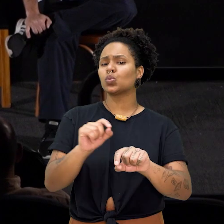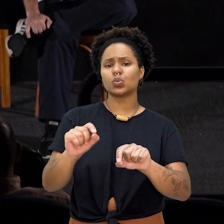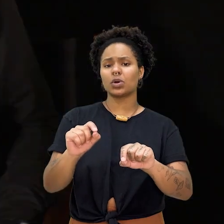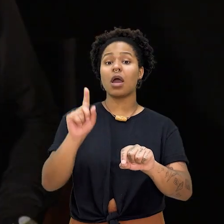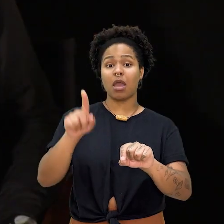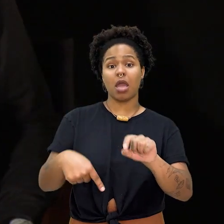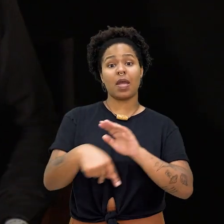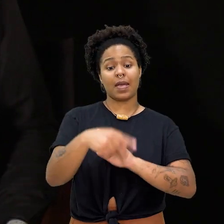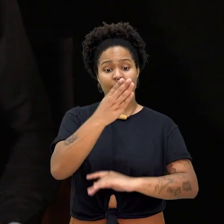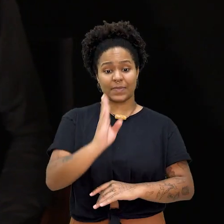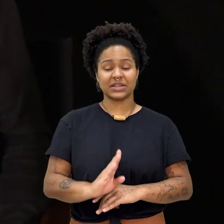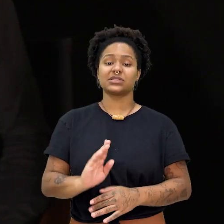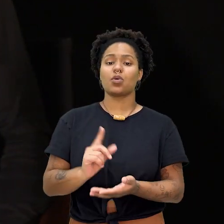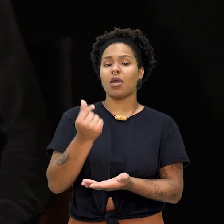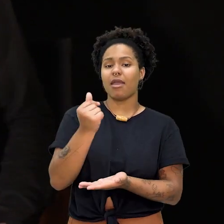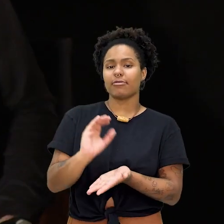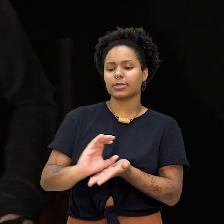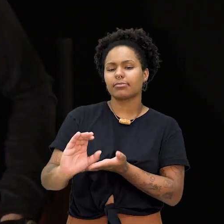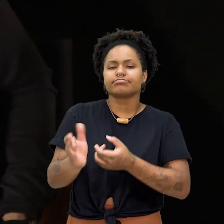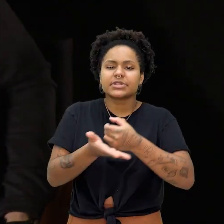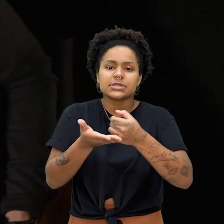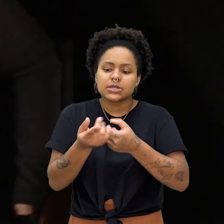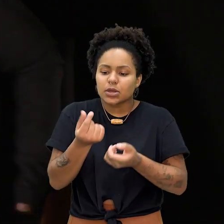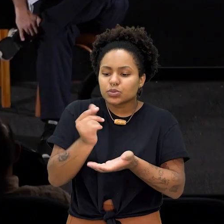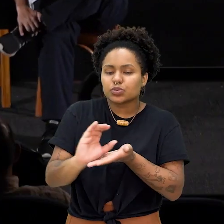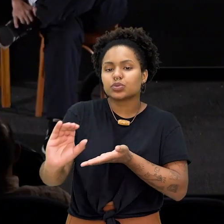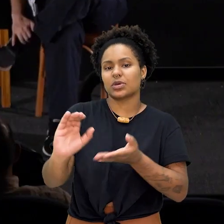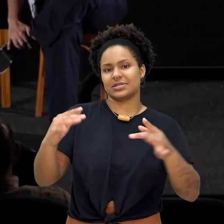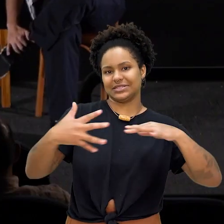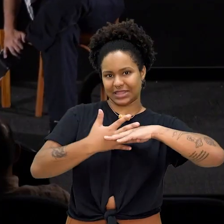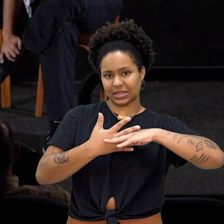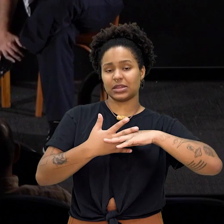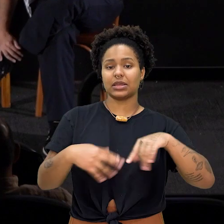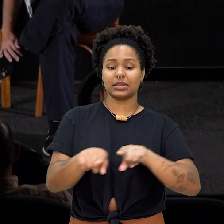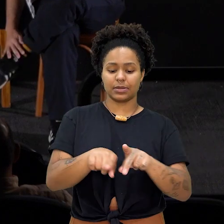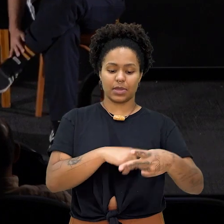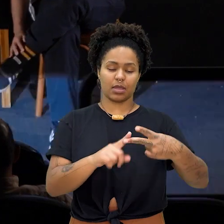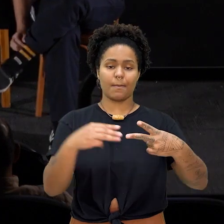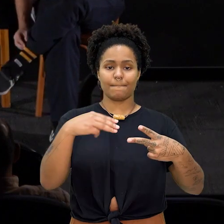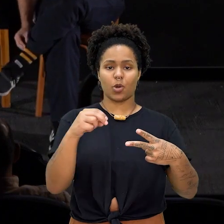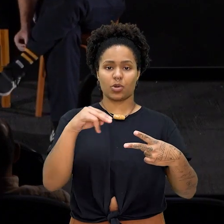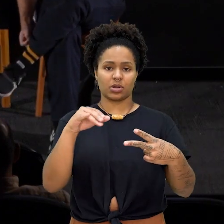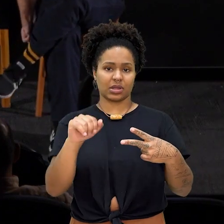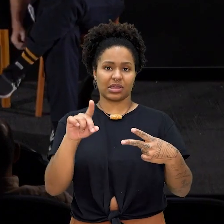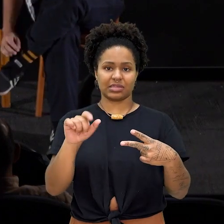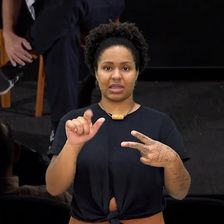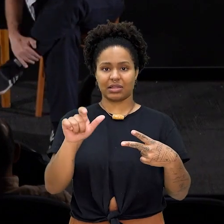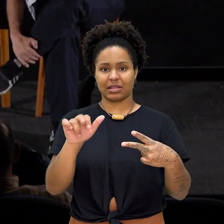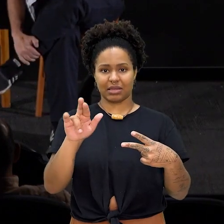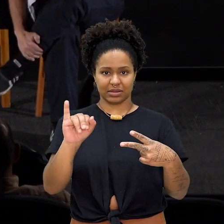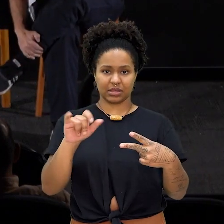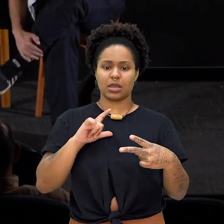no Brasil a renda básica de cidadania. E temos também a Mônica Dallari, que é jornalista, escritora, e